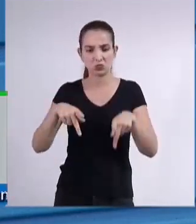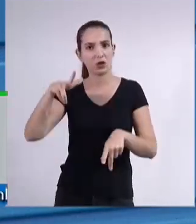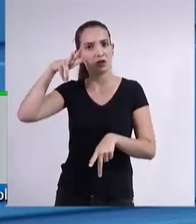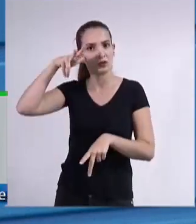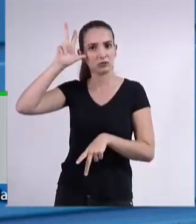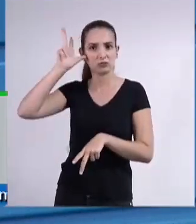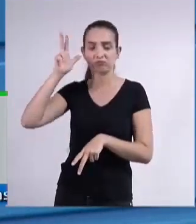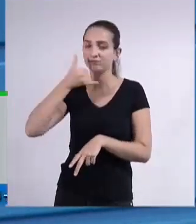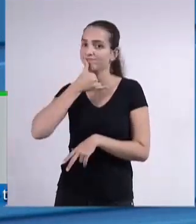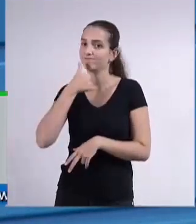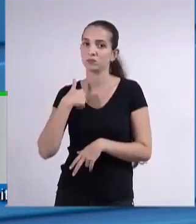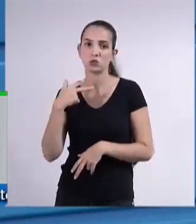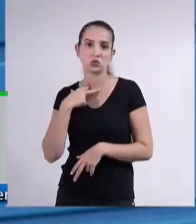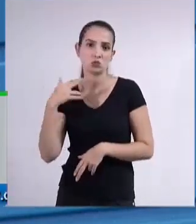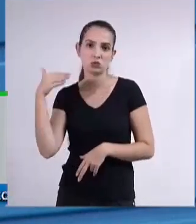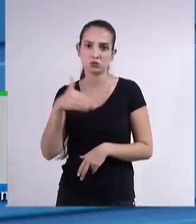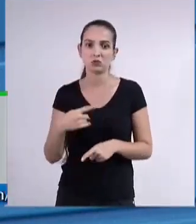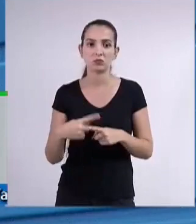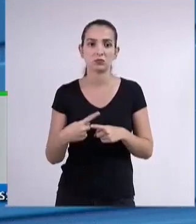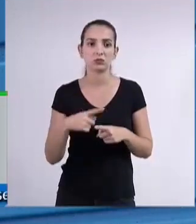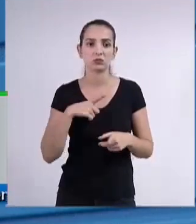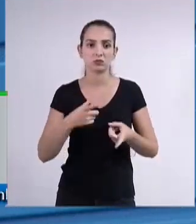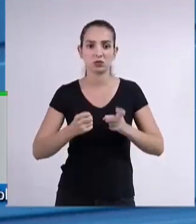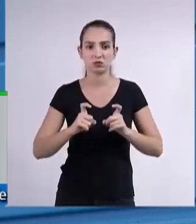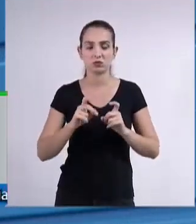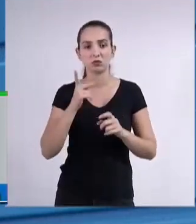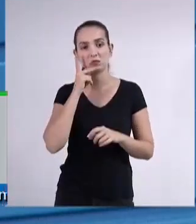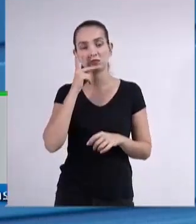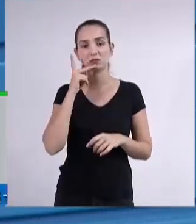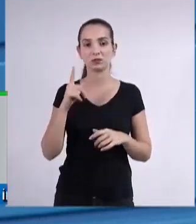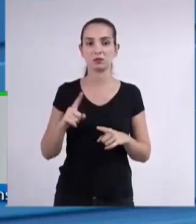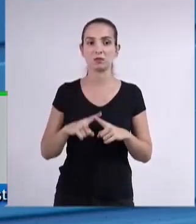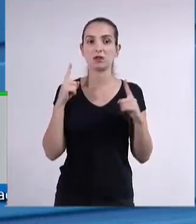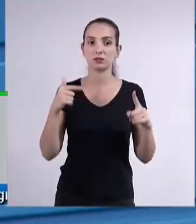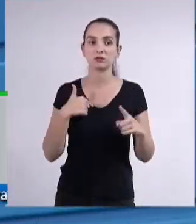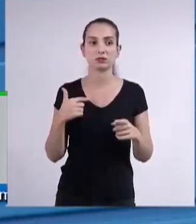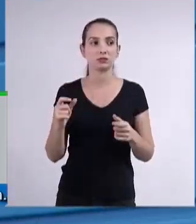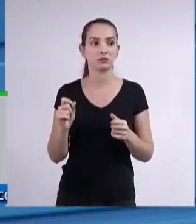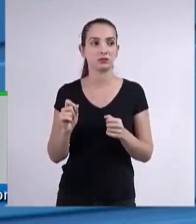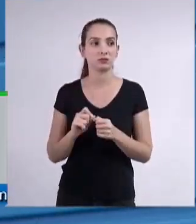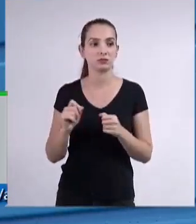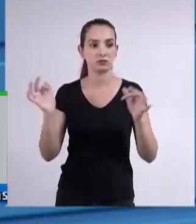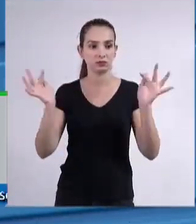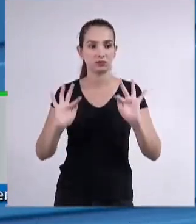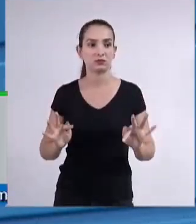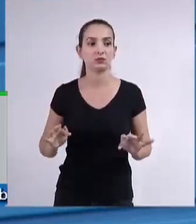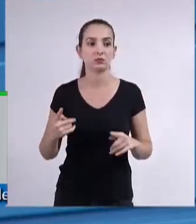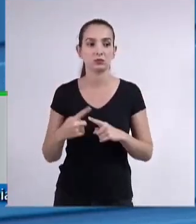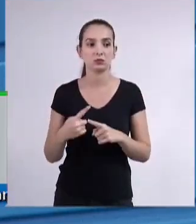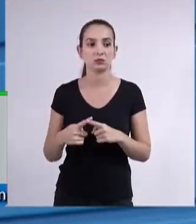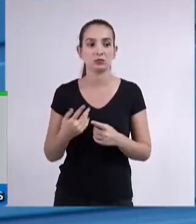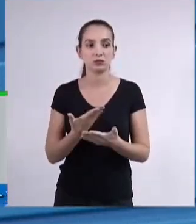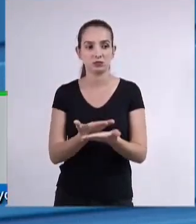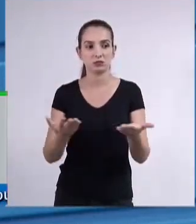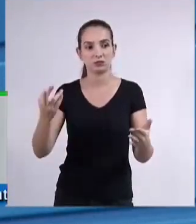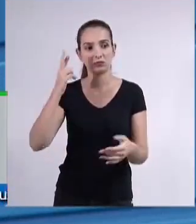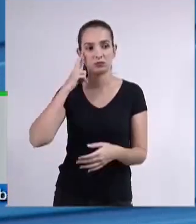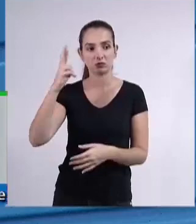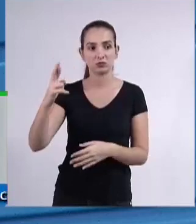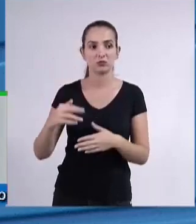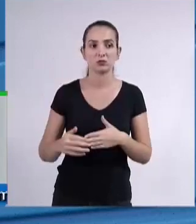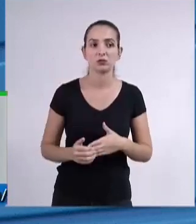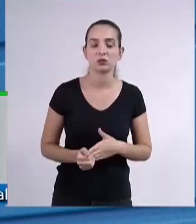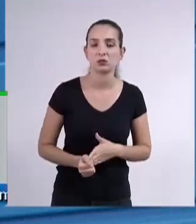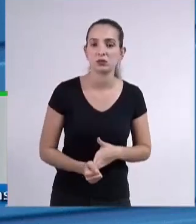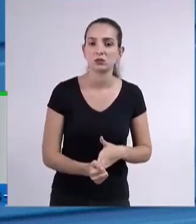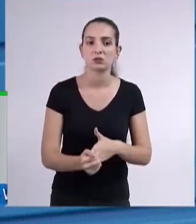pena que eu não pude estar aqui, que estava numa reunião partidária, mas eu fico feliz de saber que Vossas Excelências conduziu com